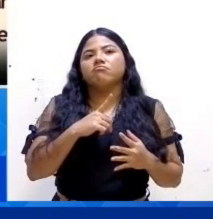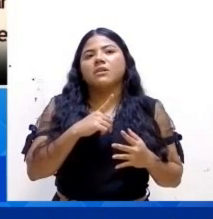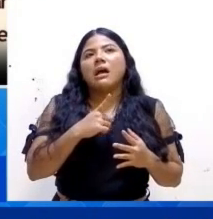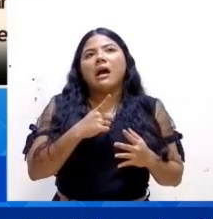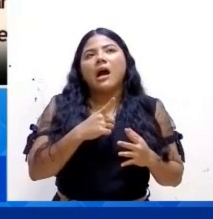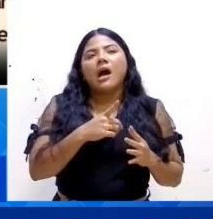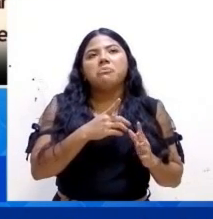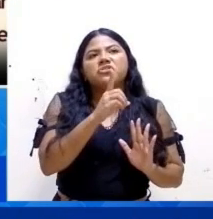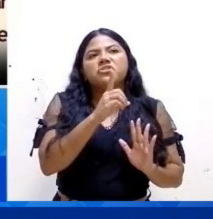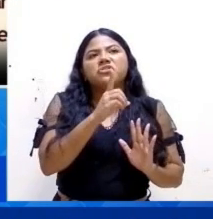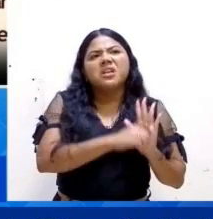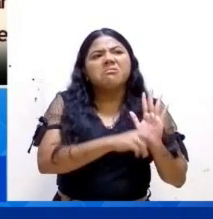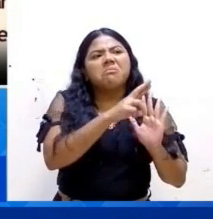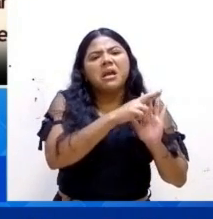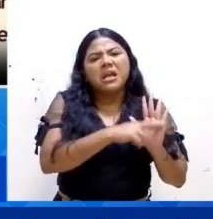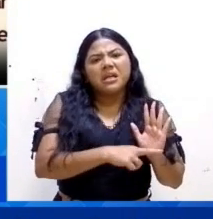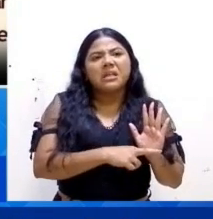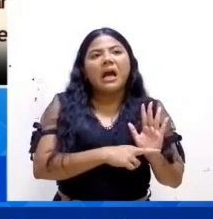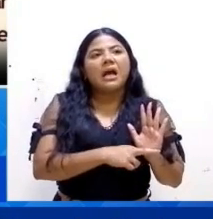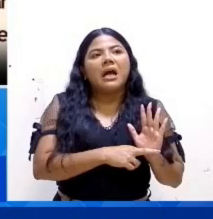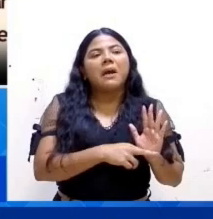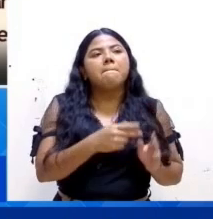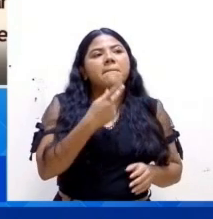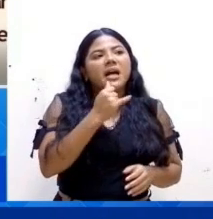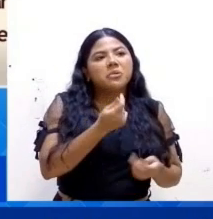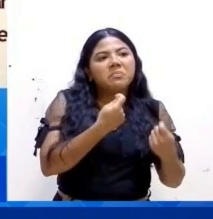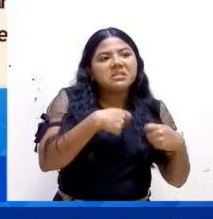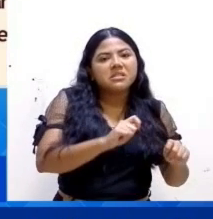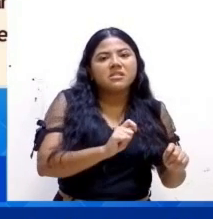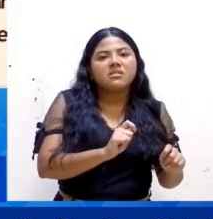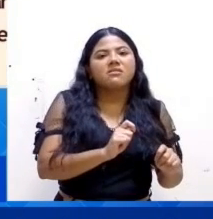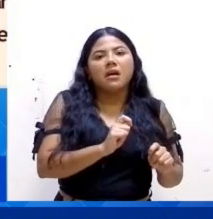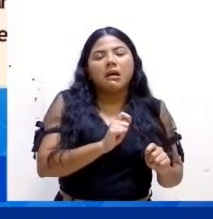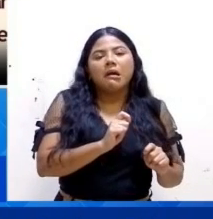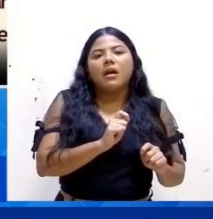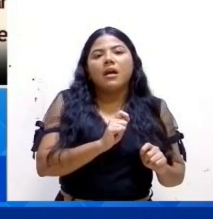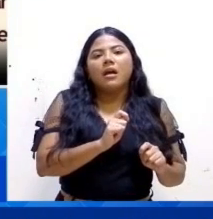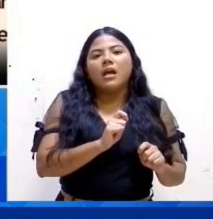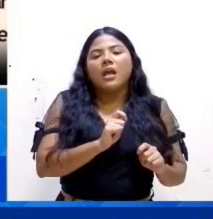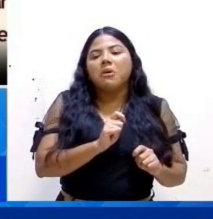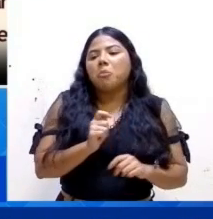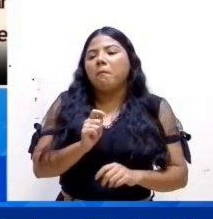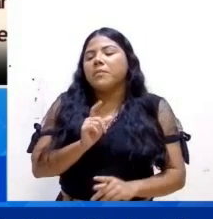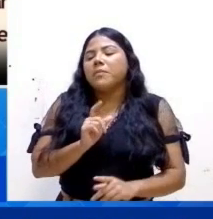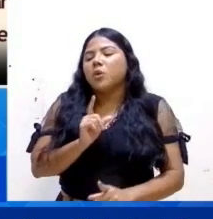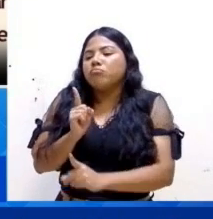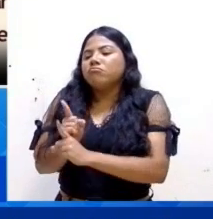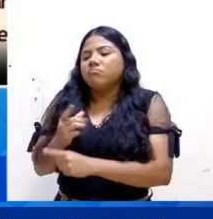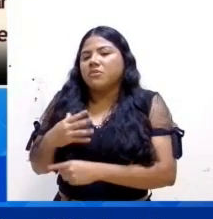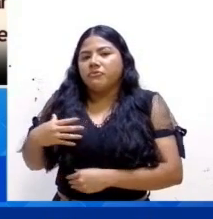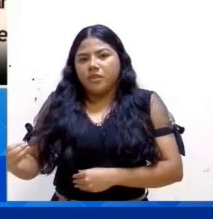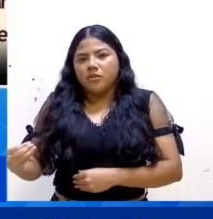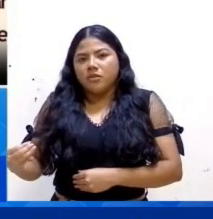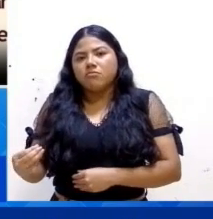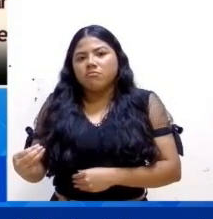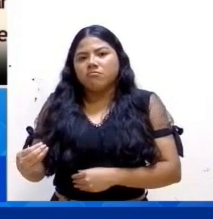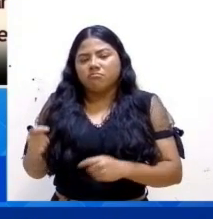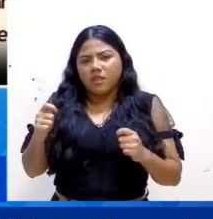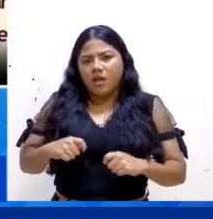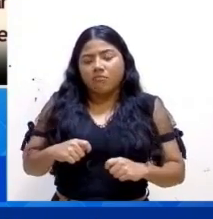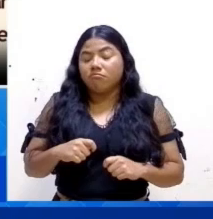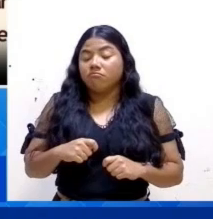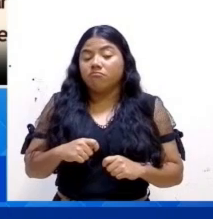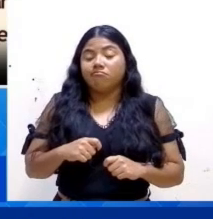disse, é um direito personalíssimo, é um direito da pessoa em saber qual é a sua origem, quem é